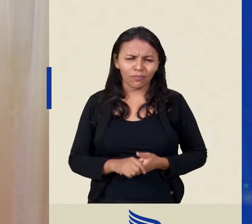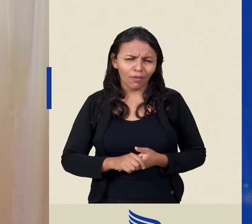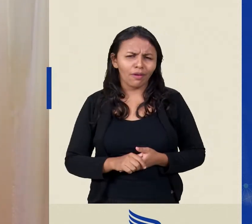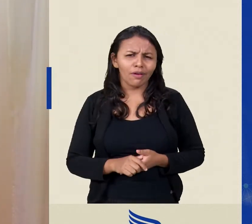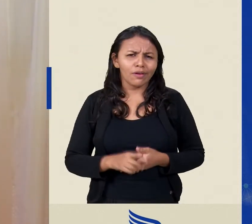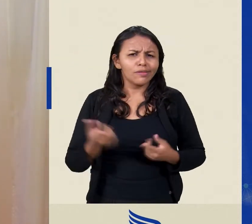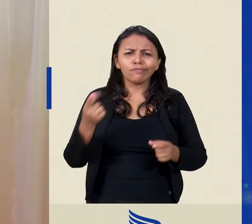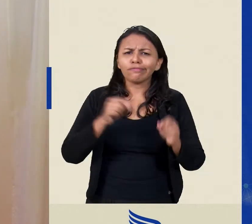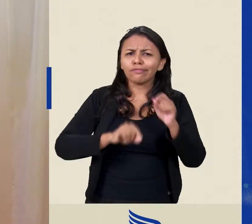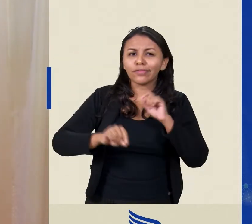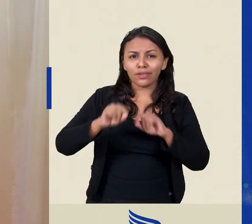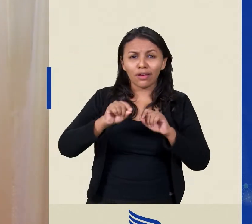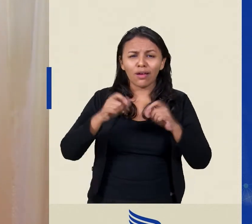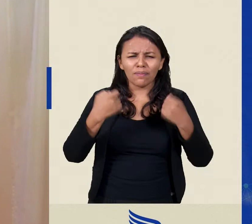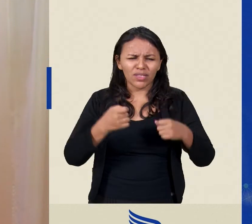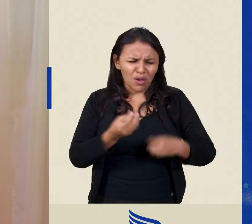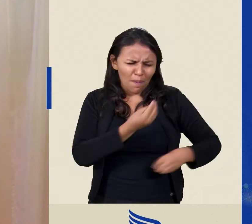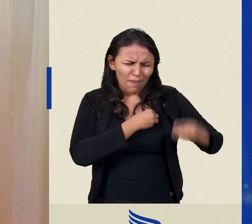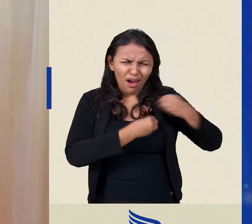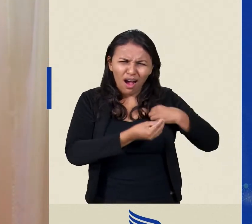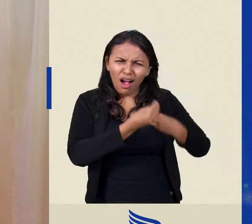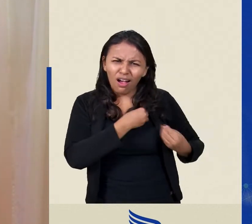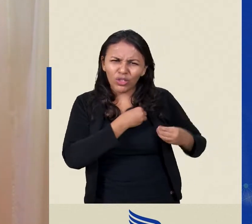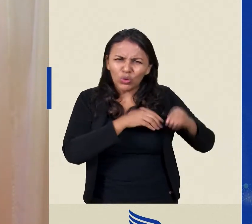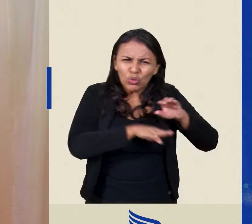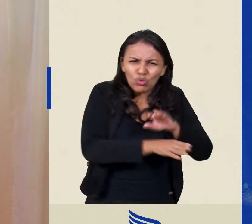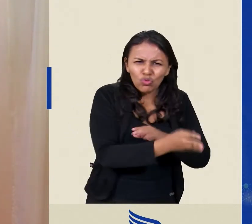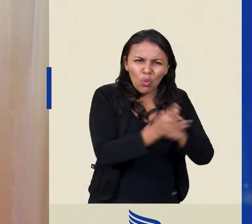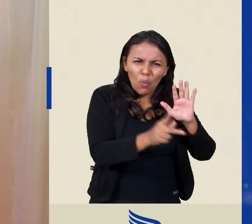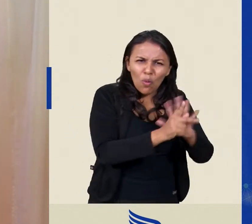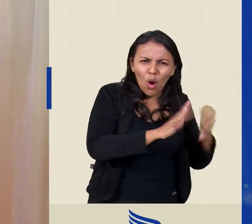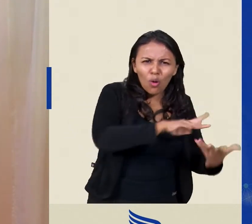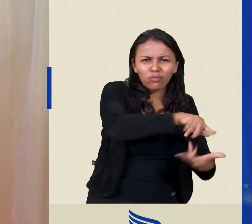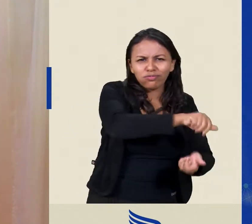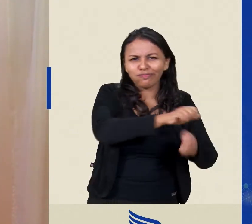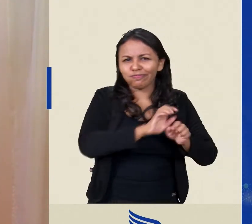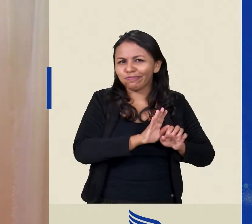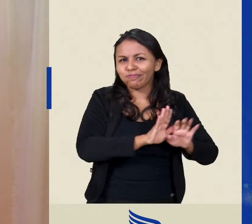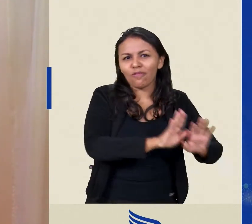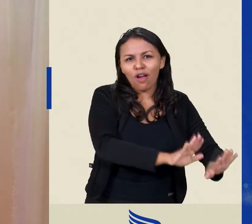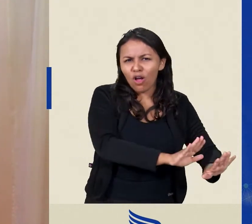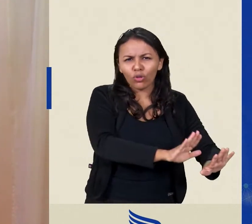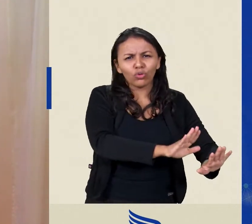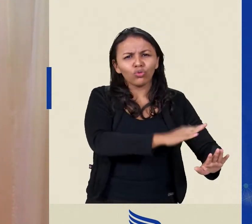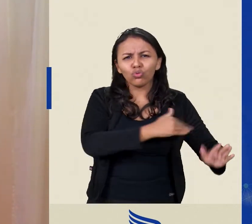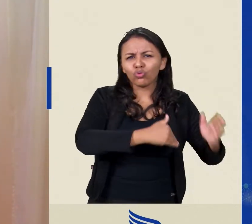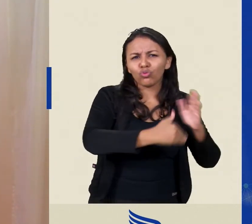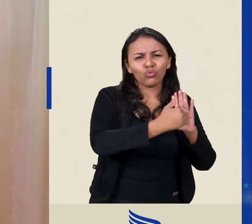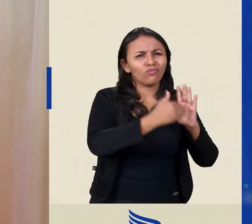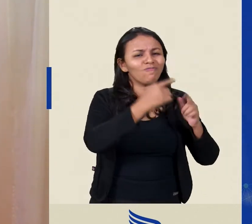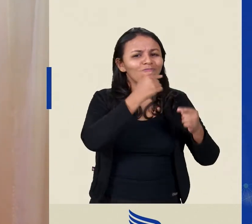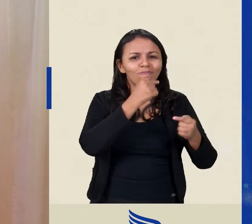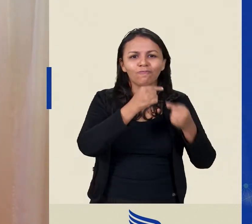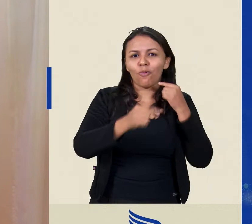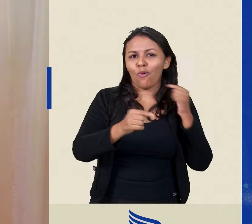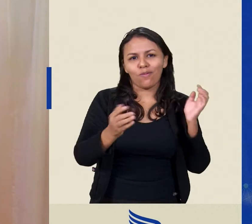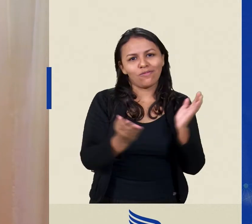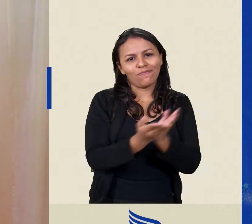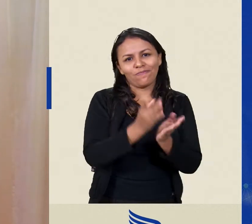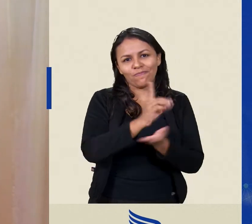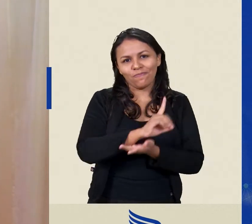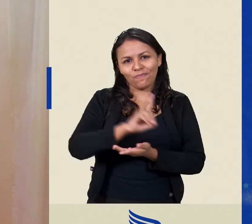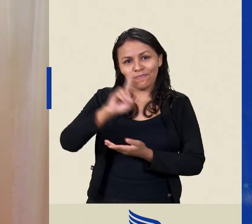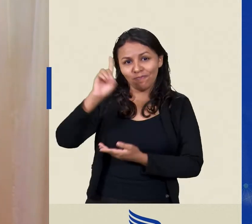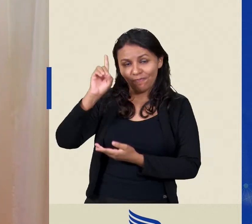envolve separação do mundo em hábitos, práticas e tudo que seja contrário à palavra de Deus.